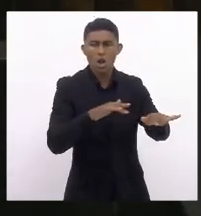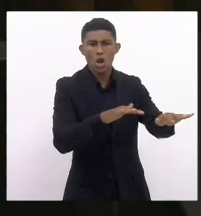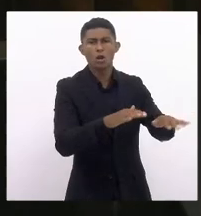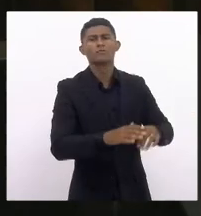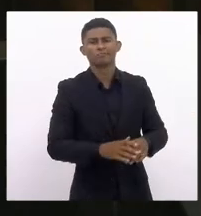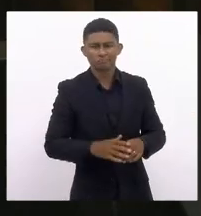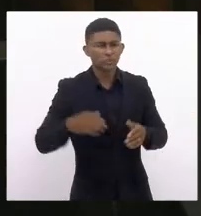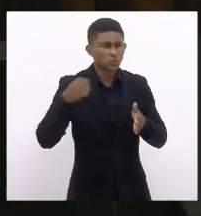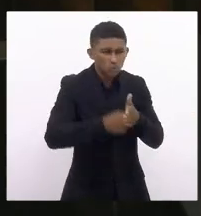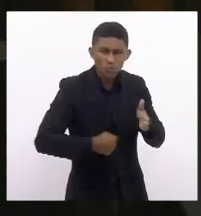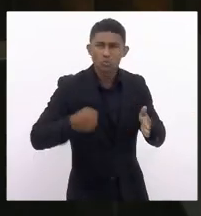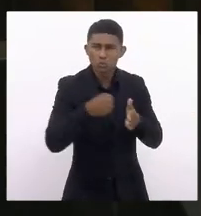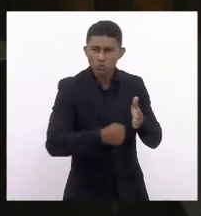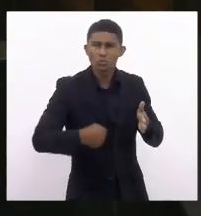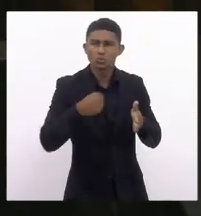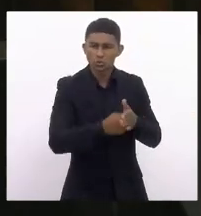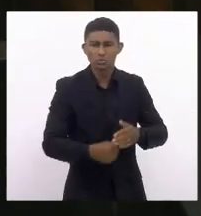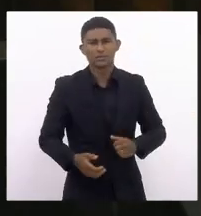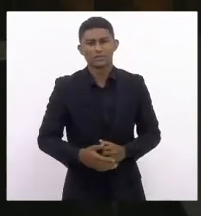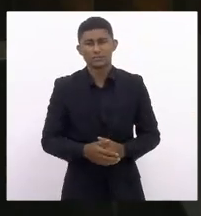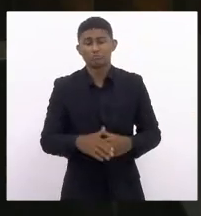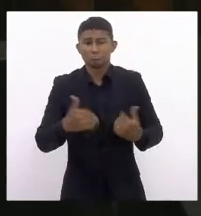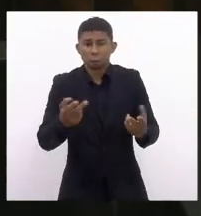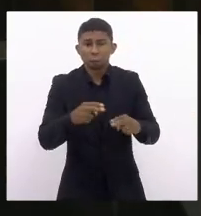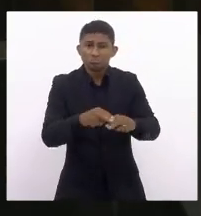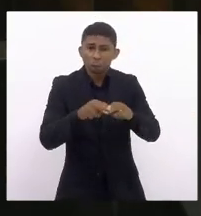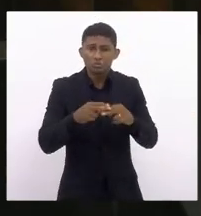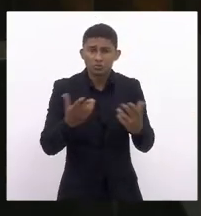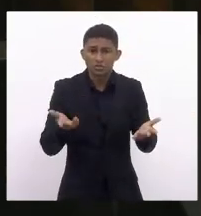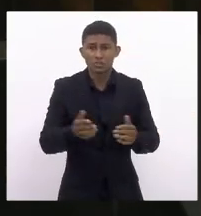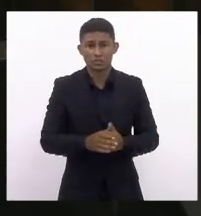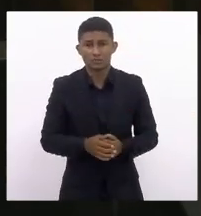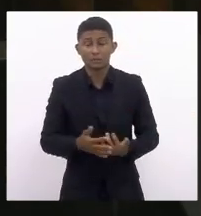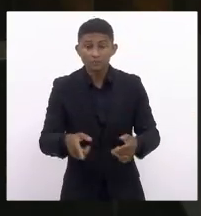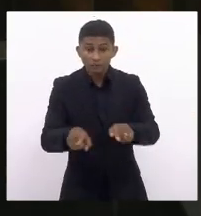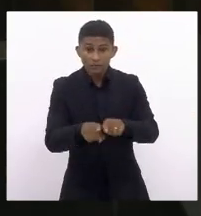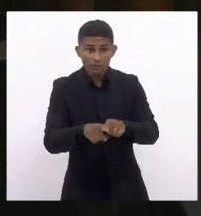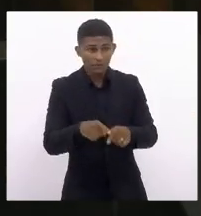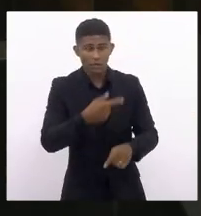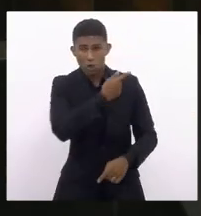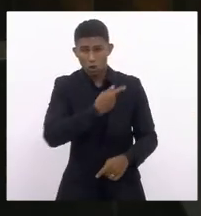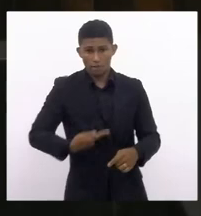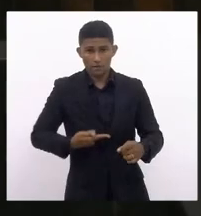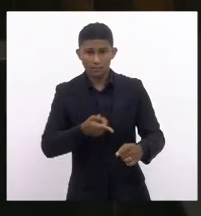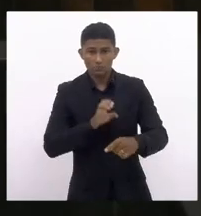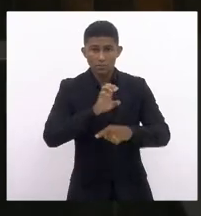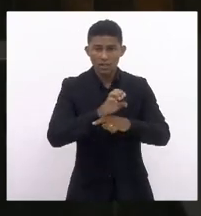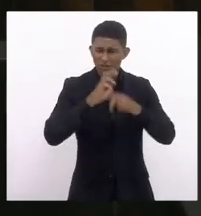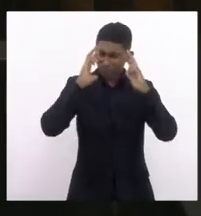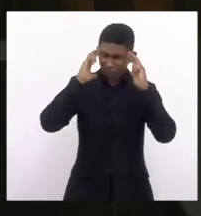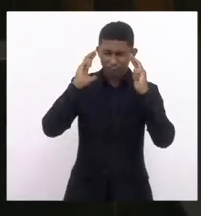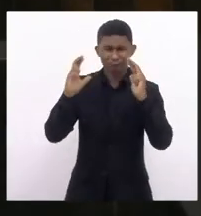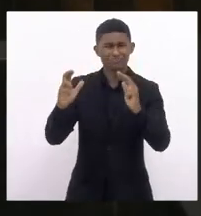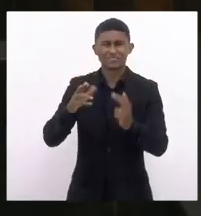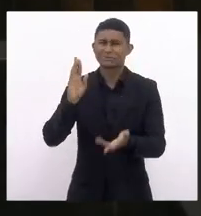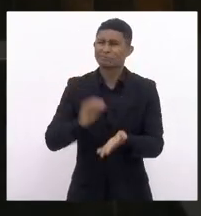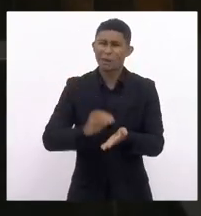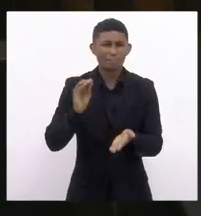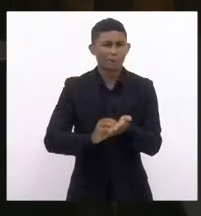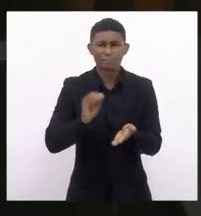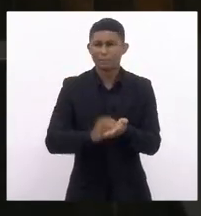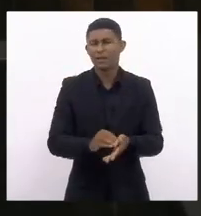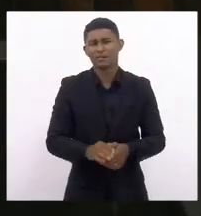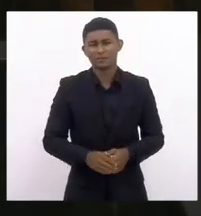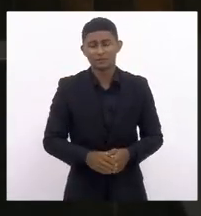fazendo luta. É por isso e também porque o desrespeito tem aprofundado, inclusive em